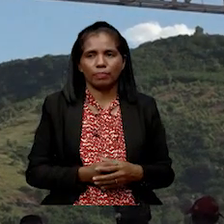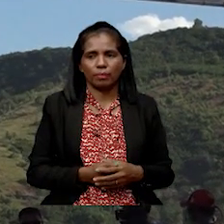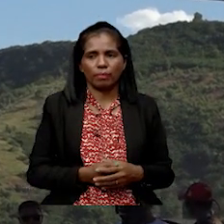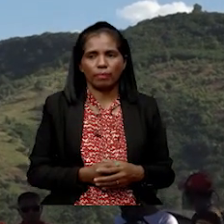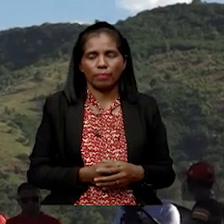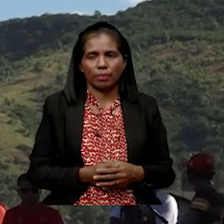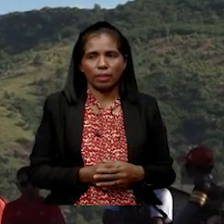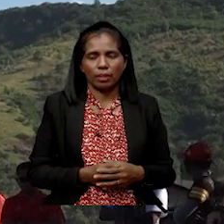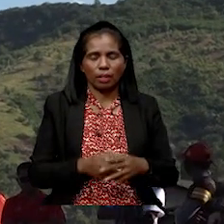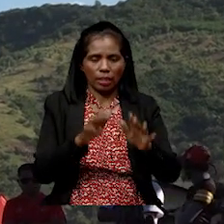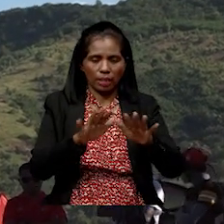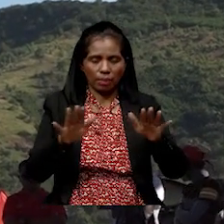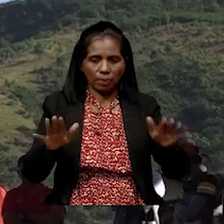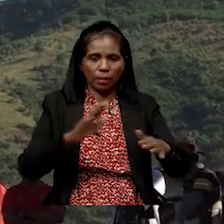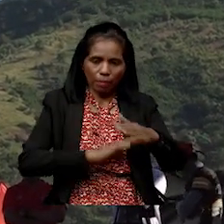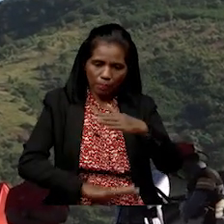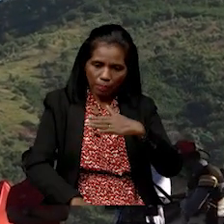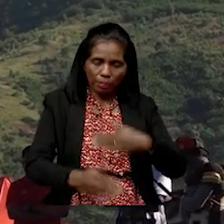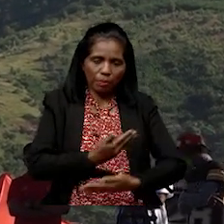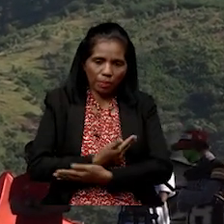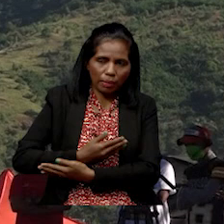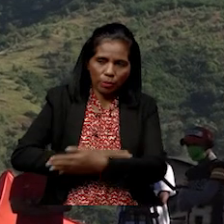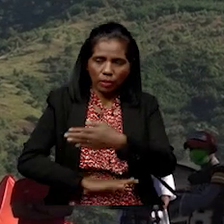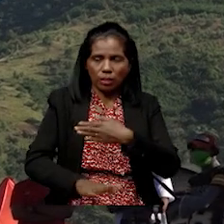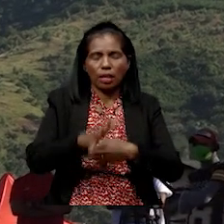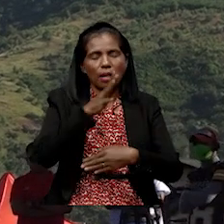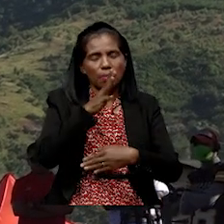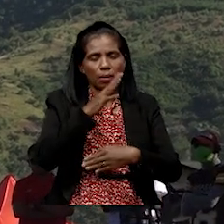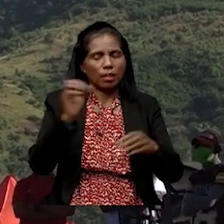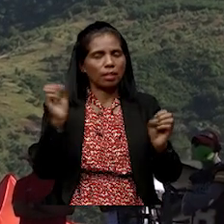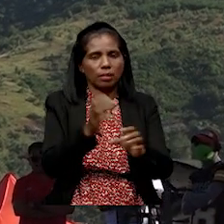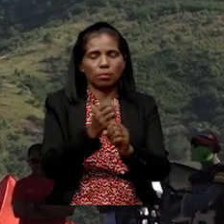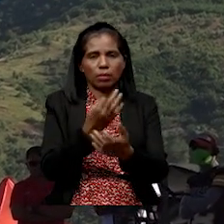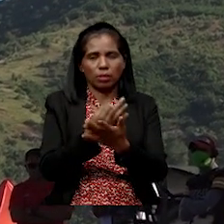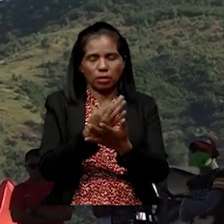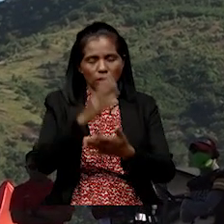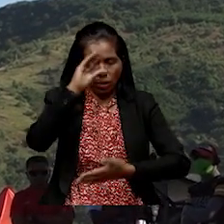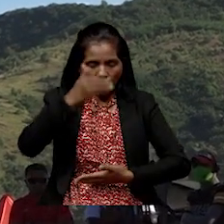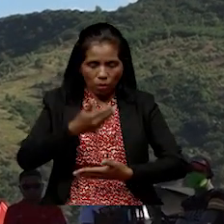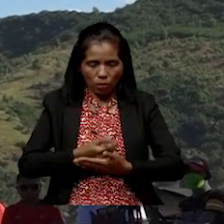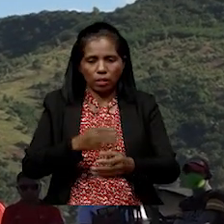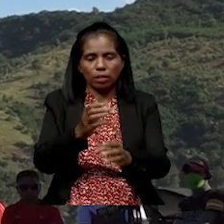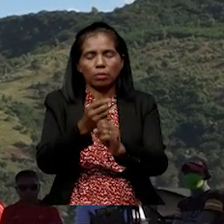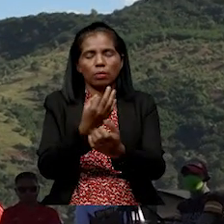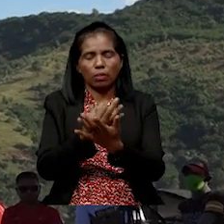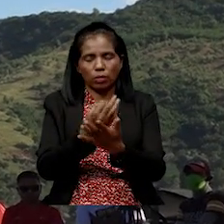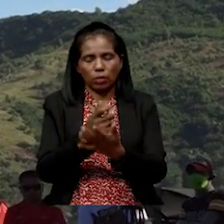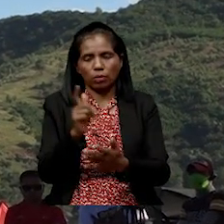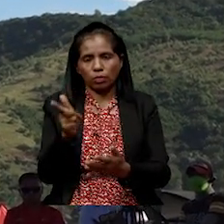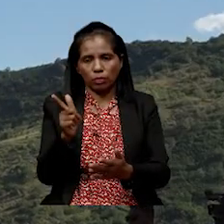Kuandu labarik moris kia, nie ina la simu. Nie on simu $20 pula pula, to tina